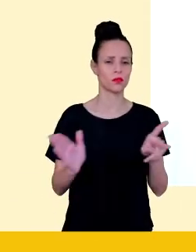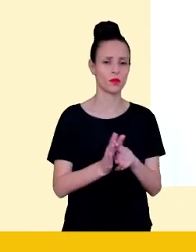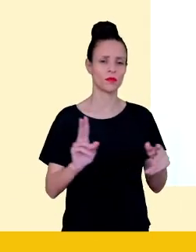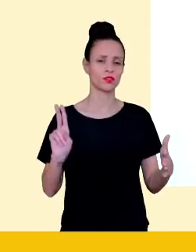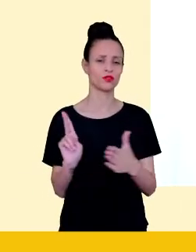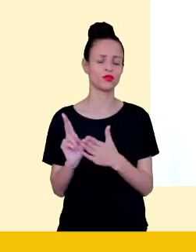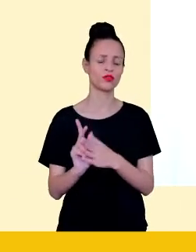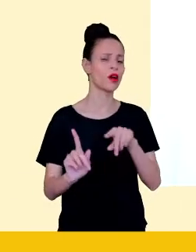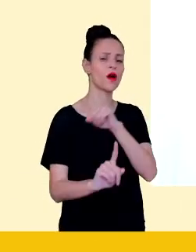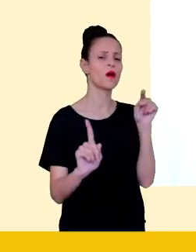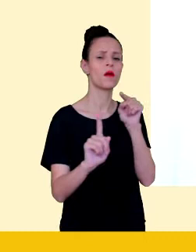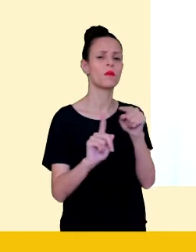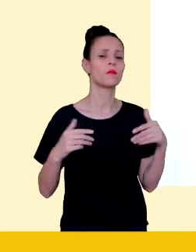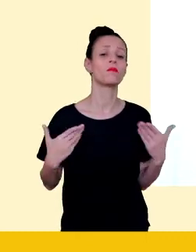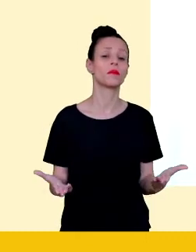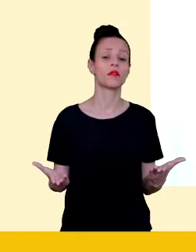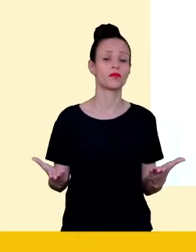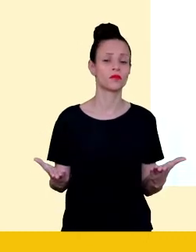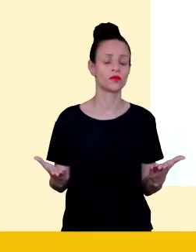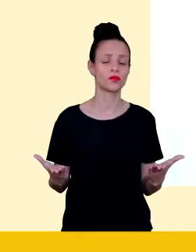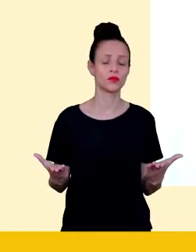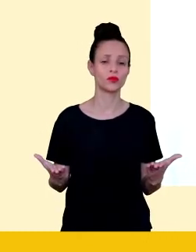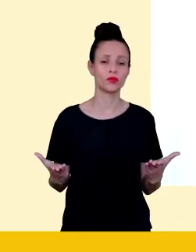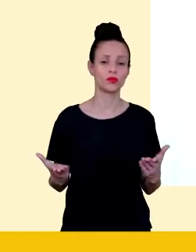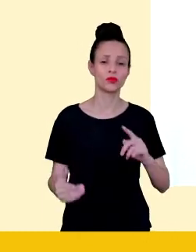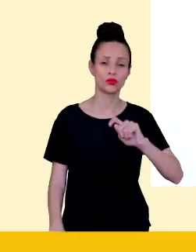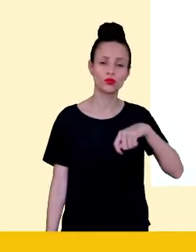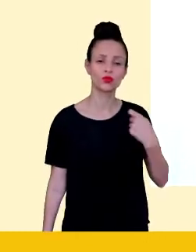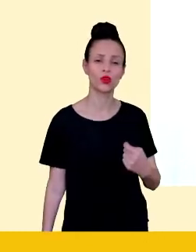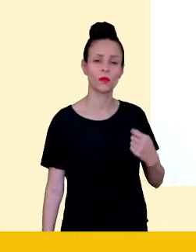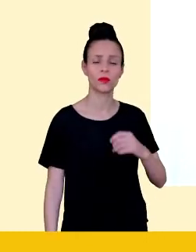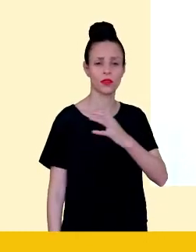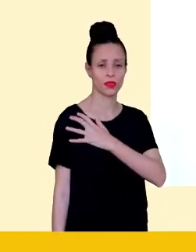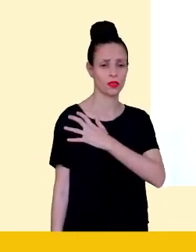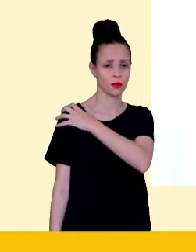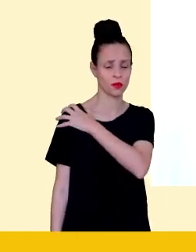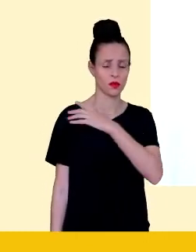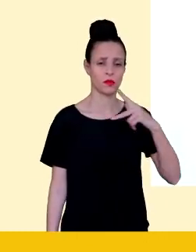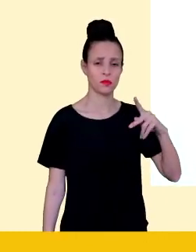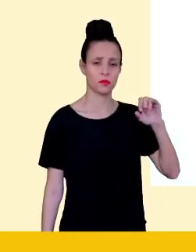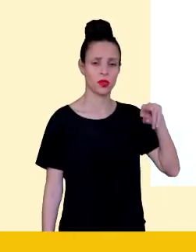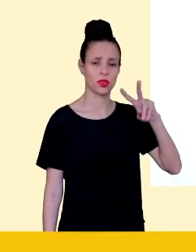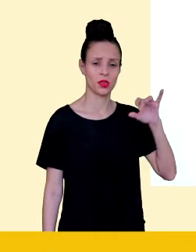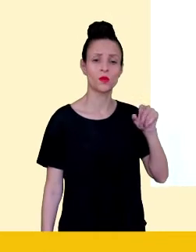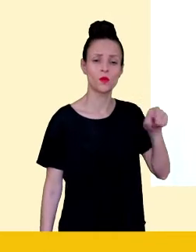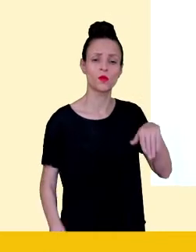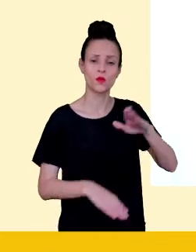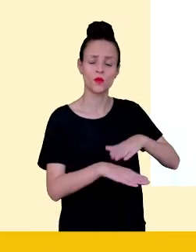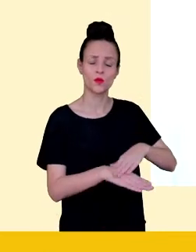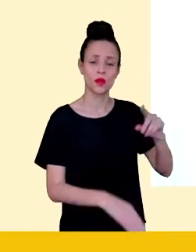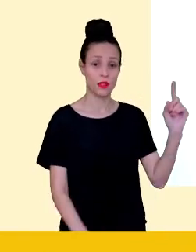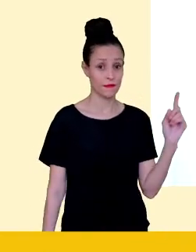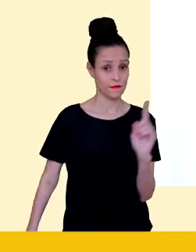criar essa guarda indígena, qual era a finalidade né, que eles falaram muito do Capitão Pinheiro, né, que